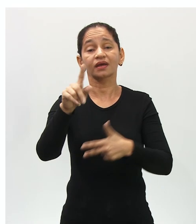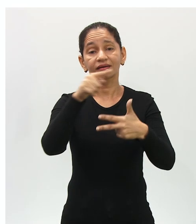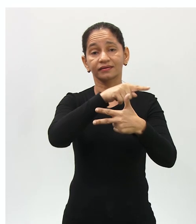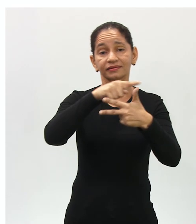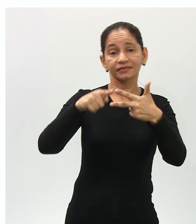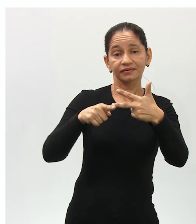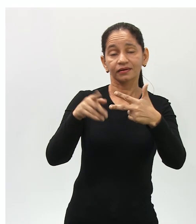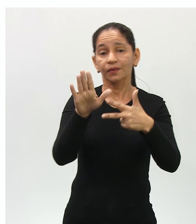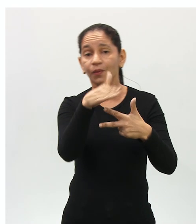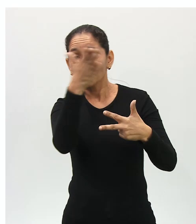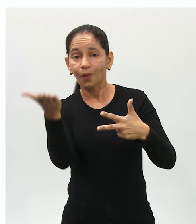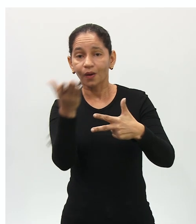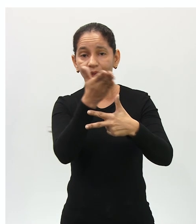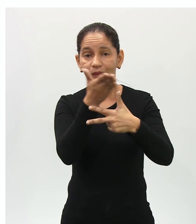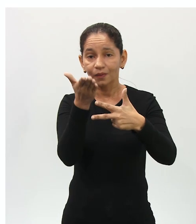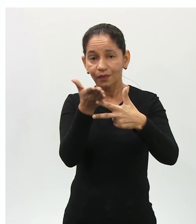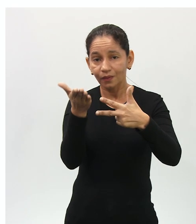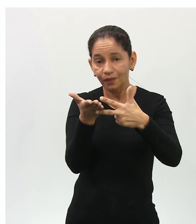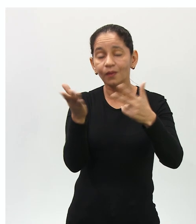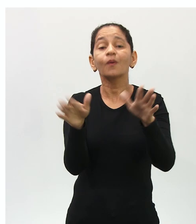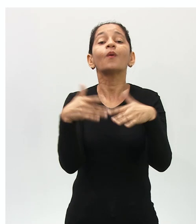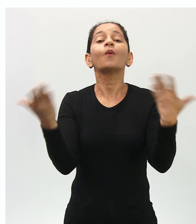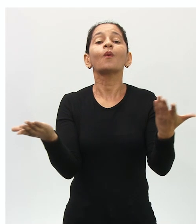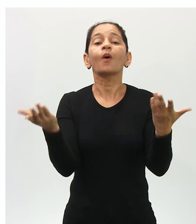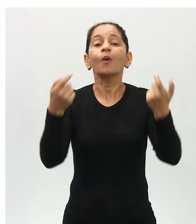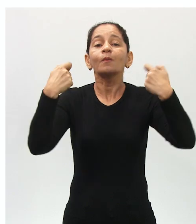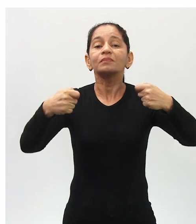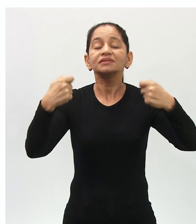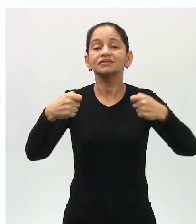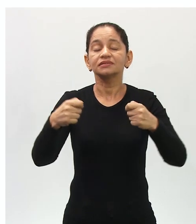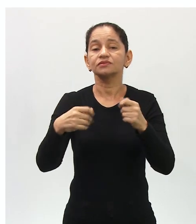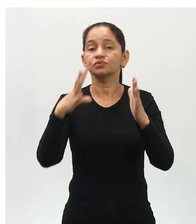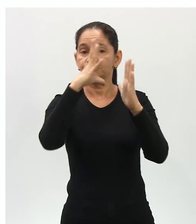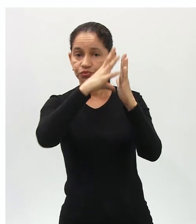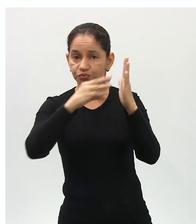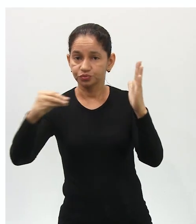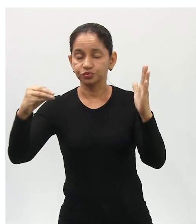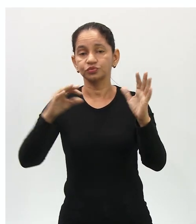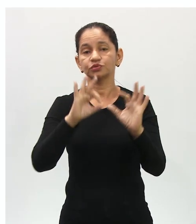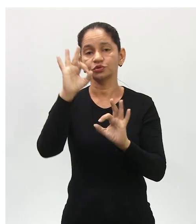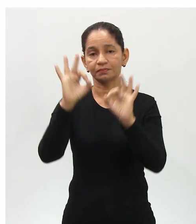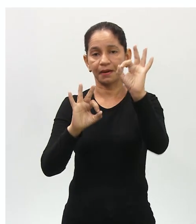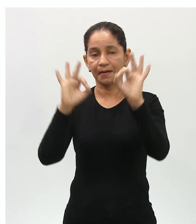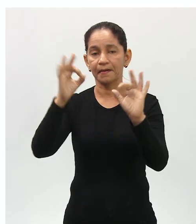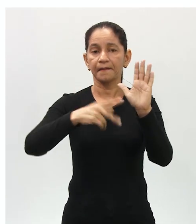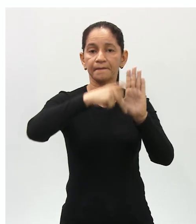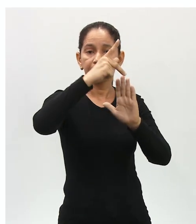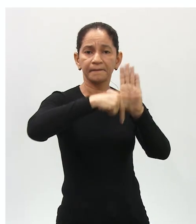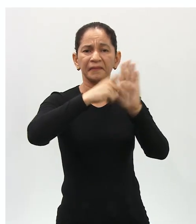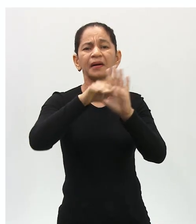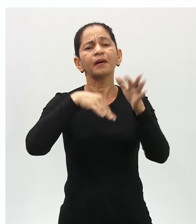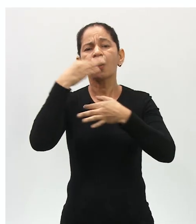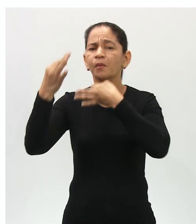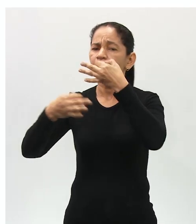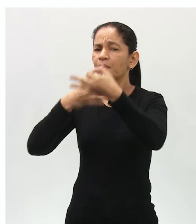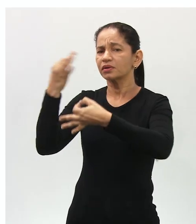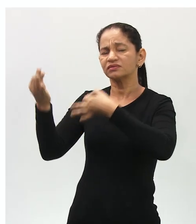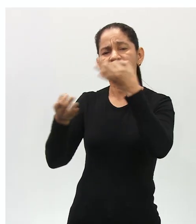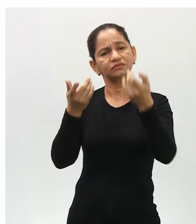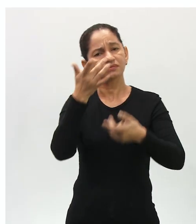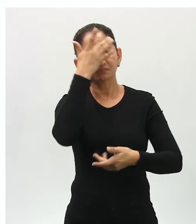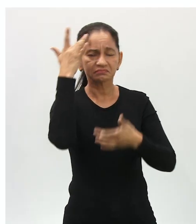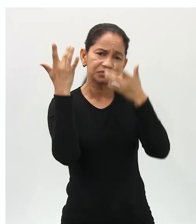a execução orçamentária anual. Esse nosso modelo de planejamento, né, ele também sofre críticas, tá? Só